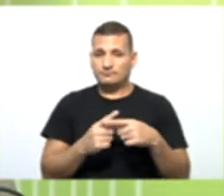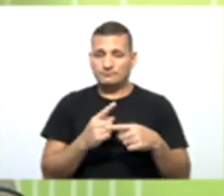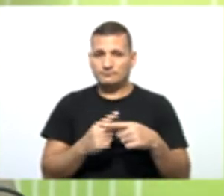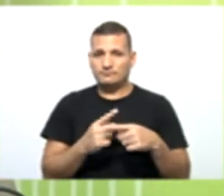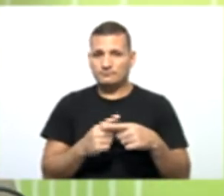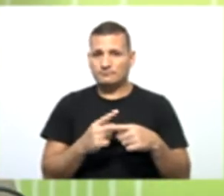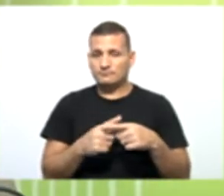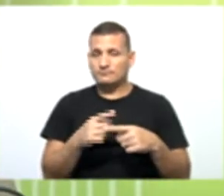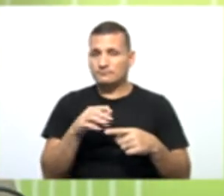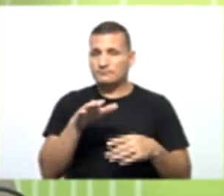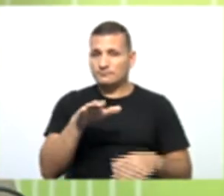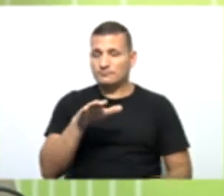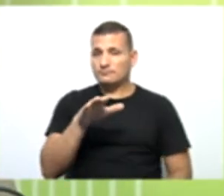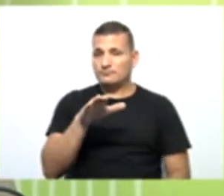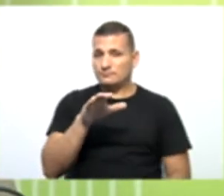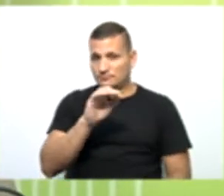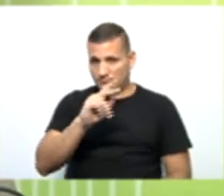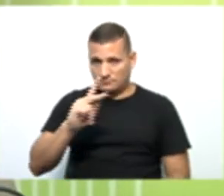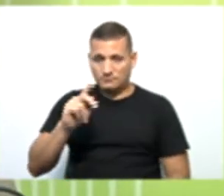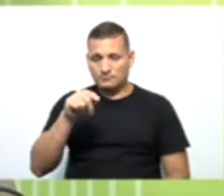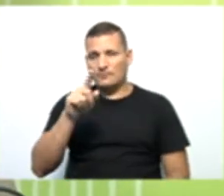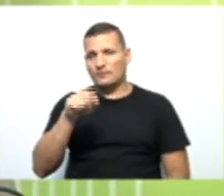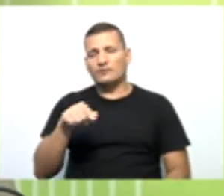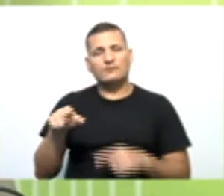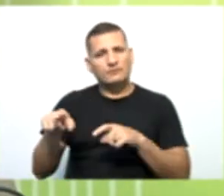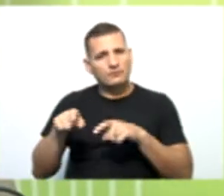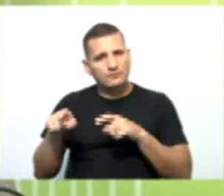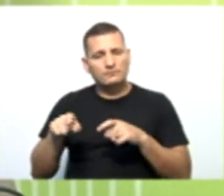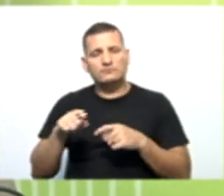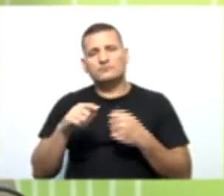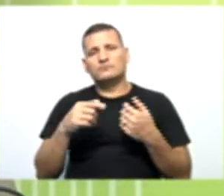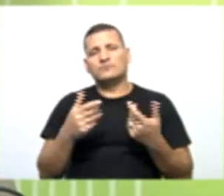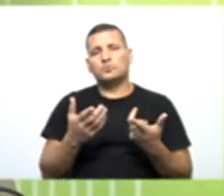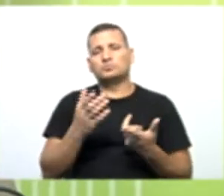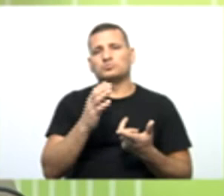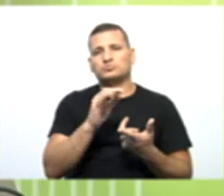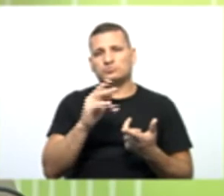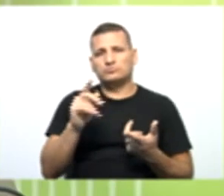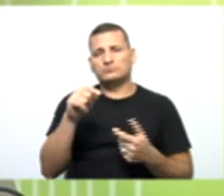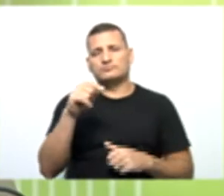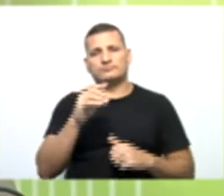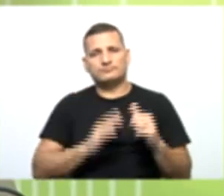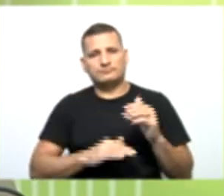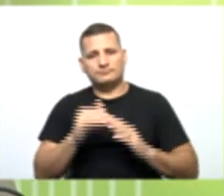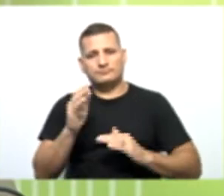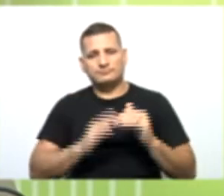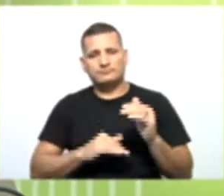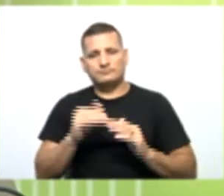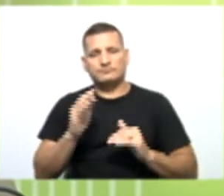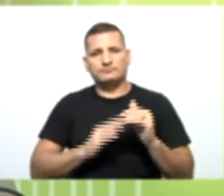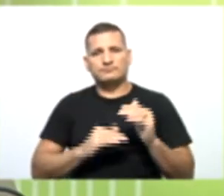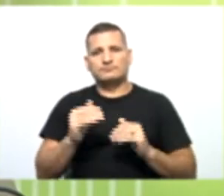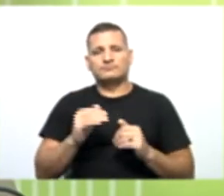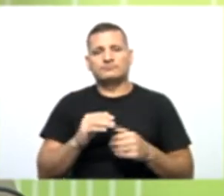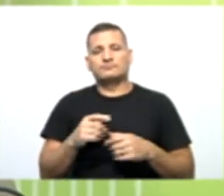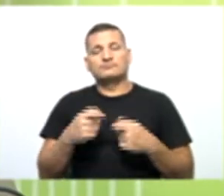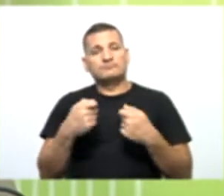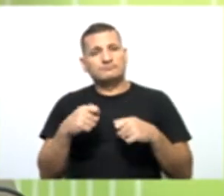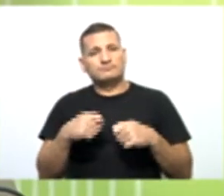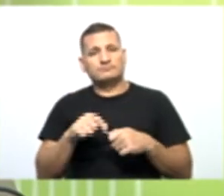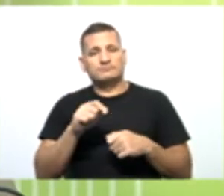produzem, se a cooperativa é de produtores, se a cooperativa é de profissionais, eu tenho então que